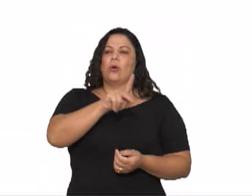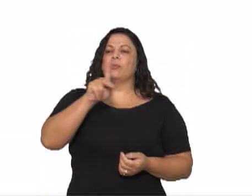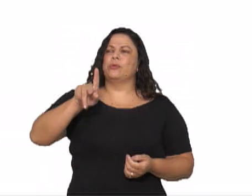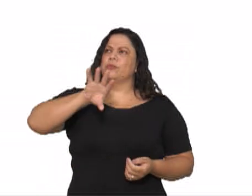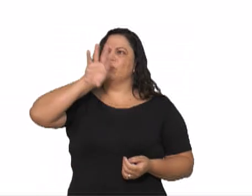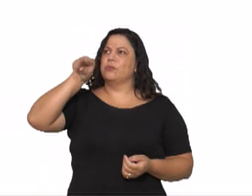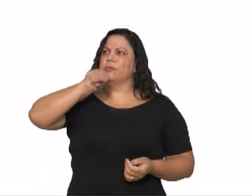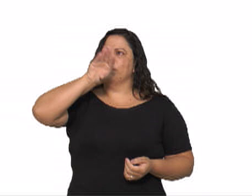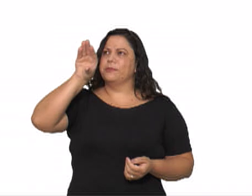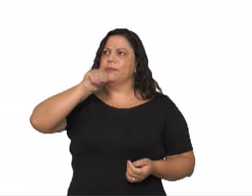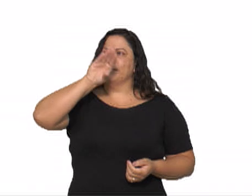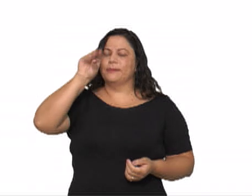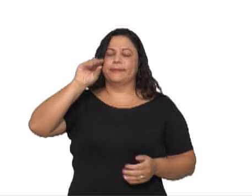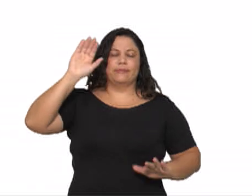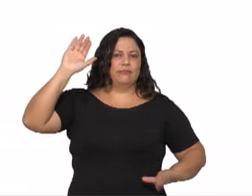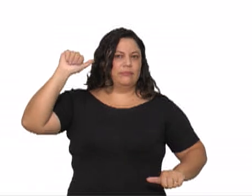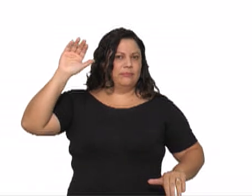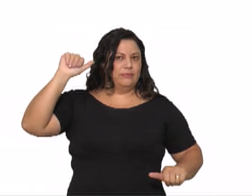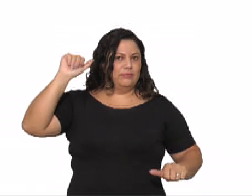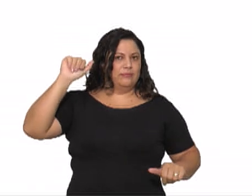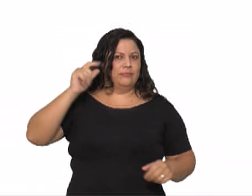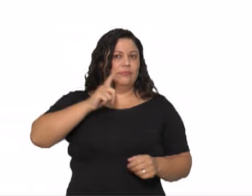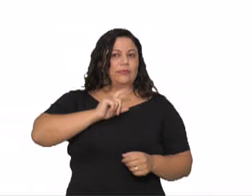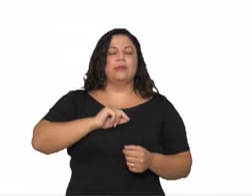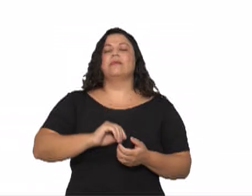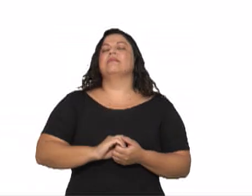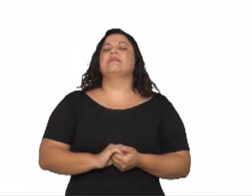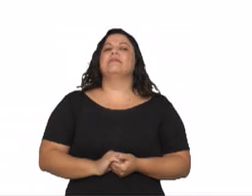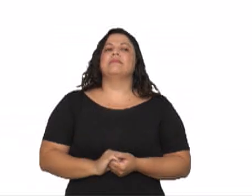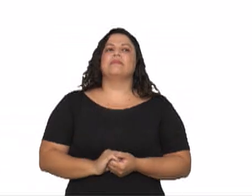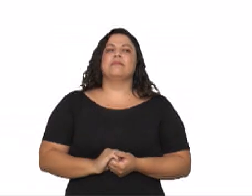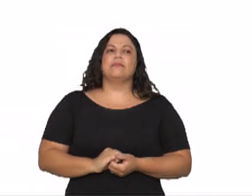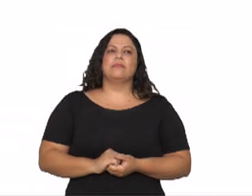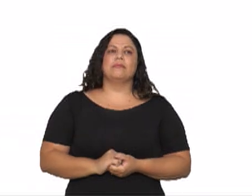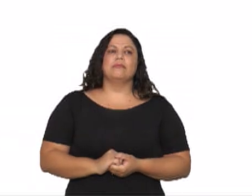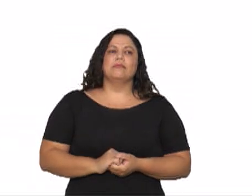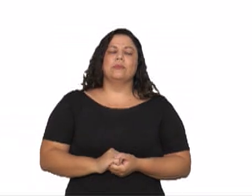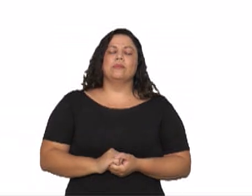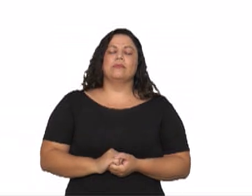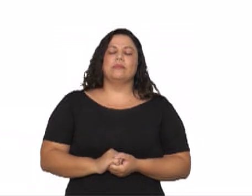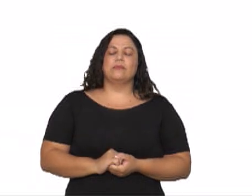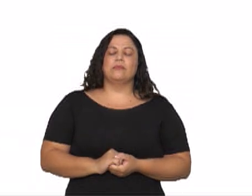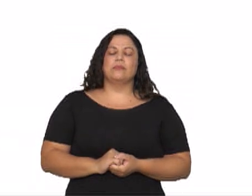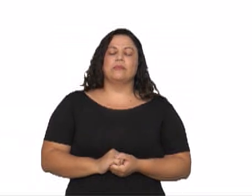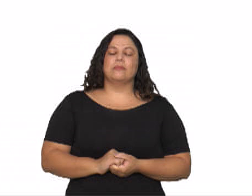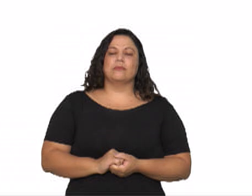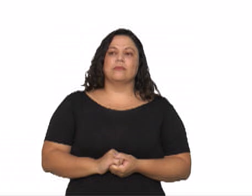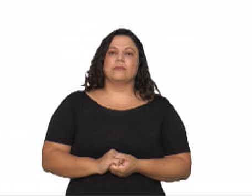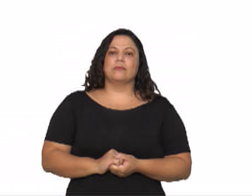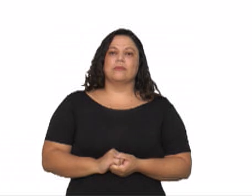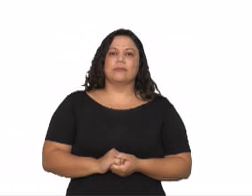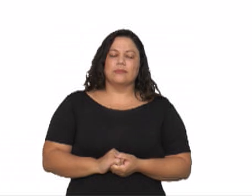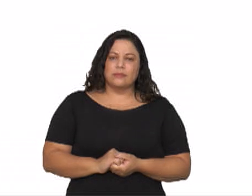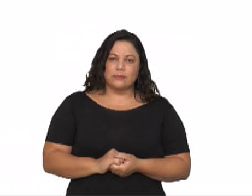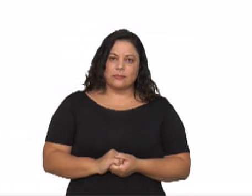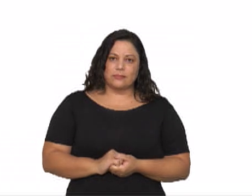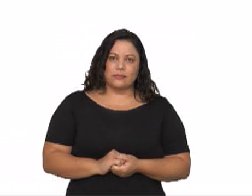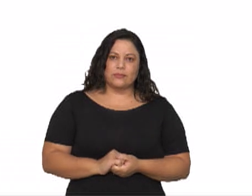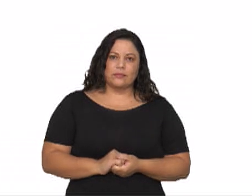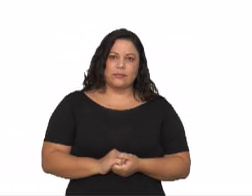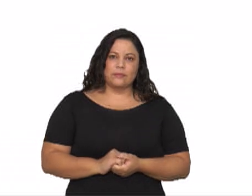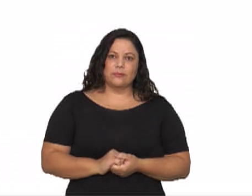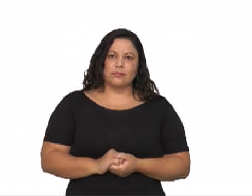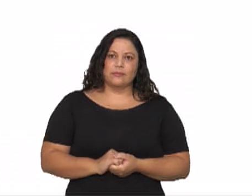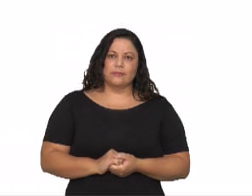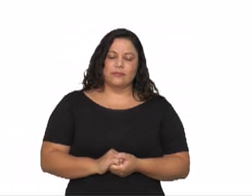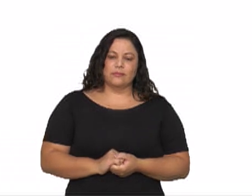e saldria, eu sairia a rondar. Viviria mil vidas vivamente vividas em la palma de cada